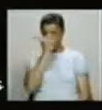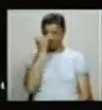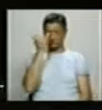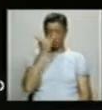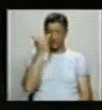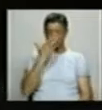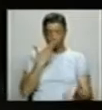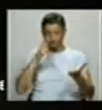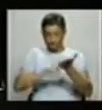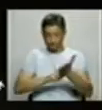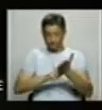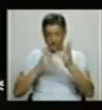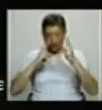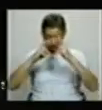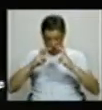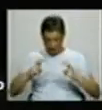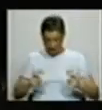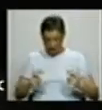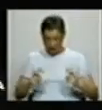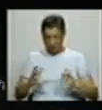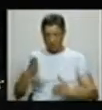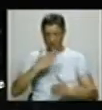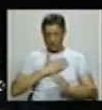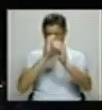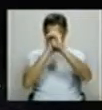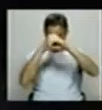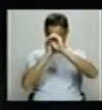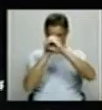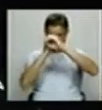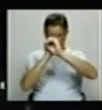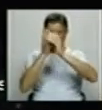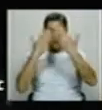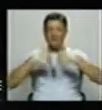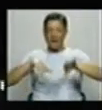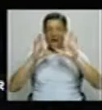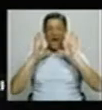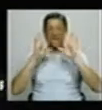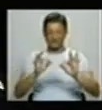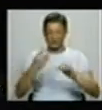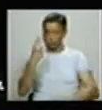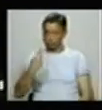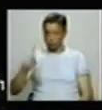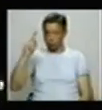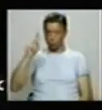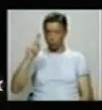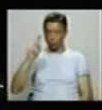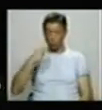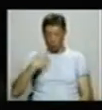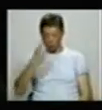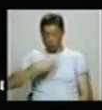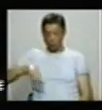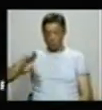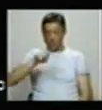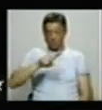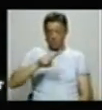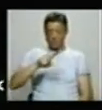dados mesmo feitos desta investigação que nos foi dado pelo Gaia. É que se calhar não é bem assim. Se calhar, o que nós temos, não é se calhar, é